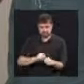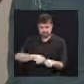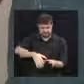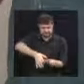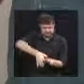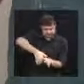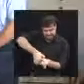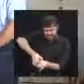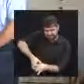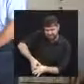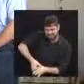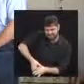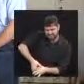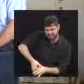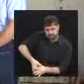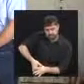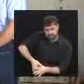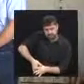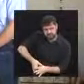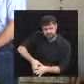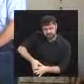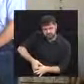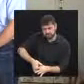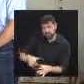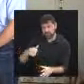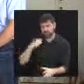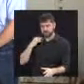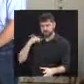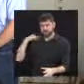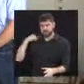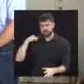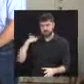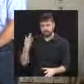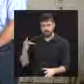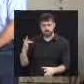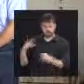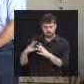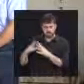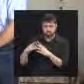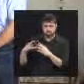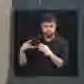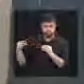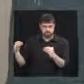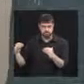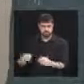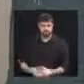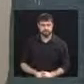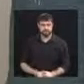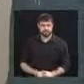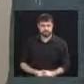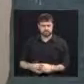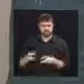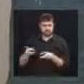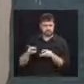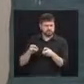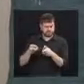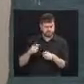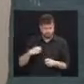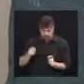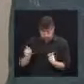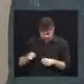tá? Mas aperta aqui e desaparece lá. Mas veja se eu estou